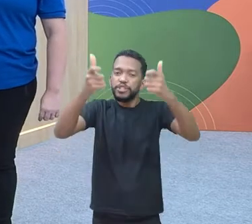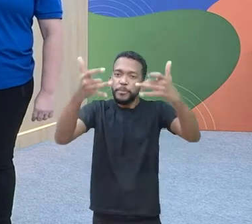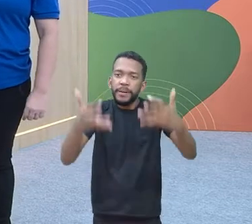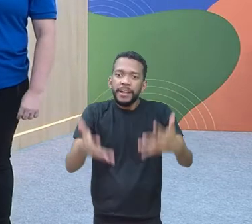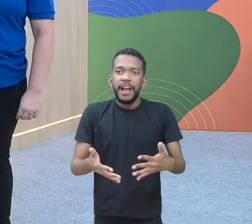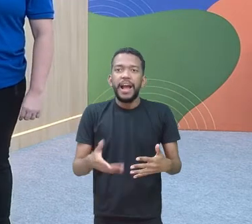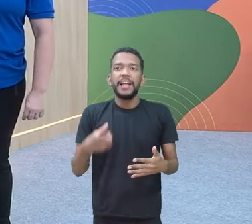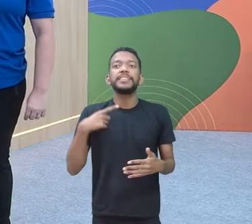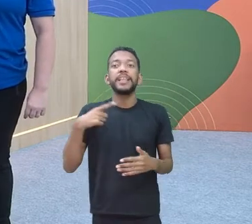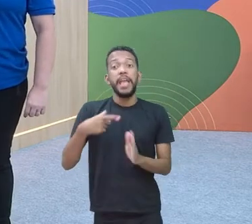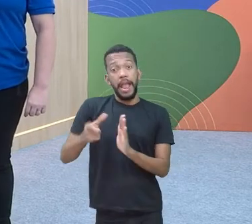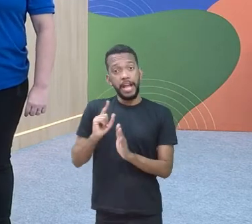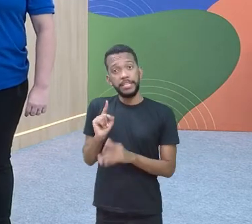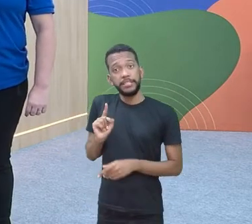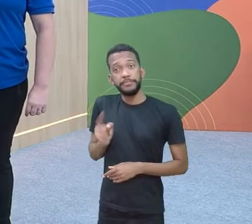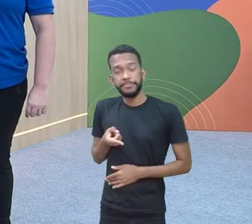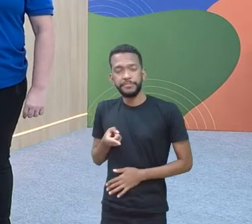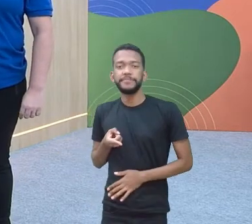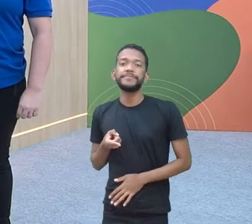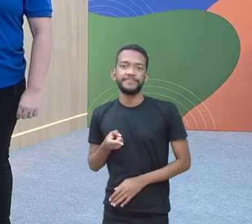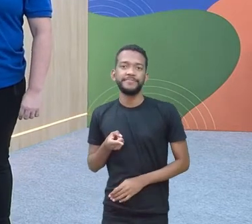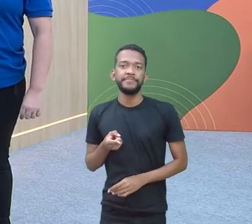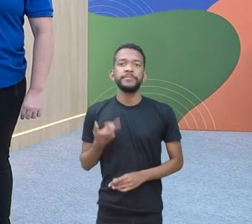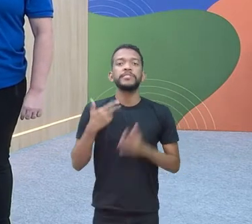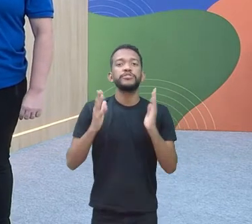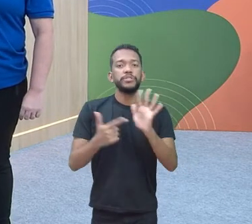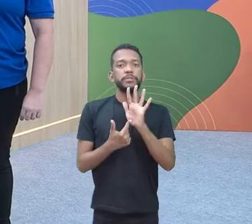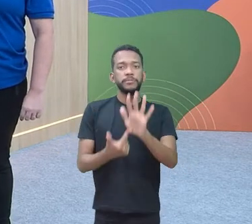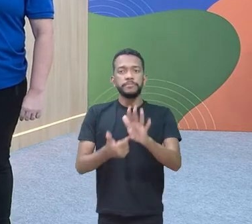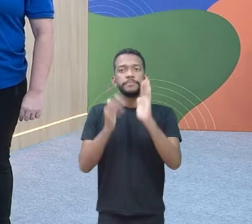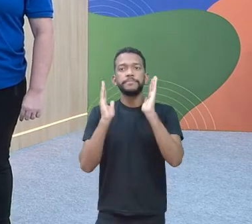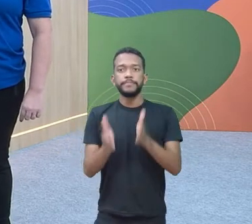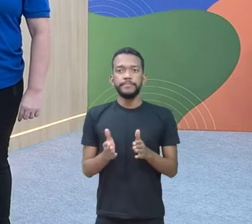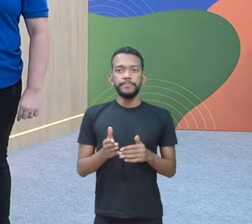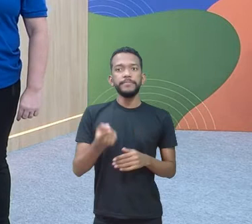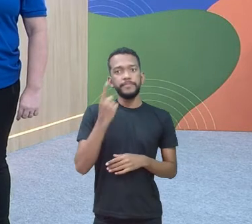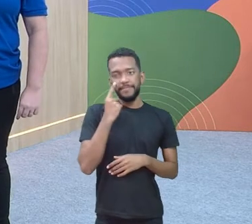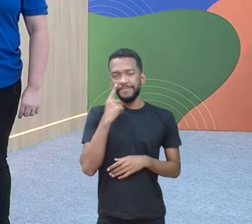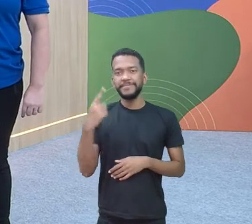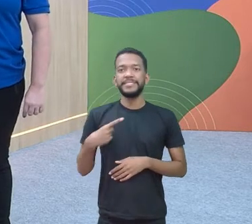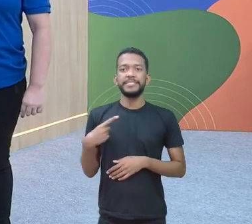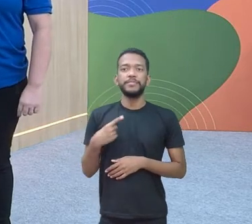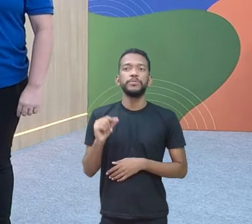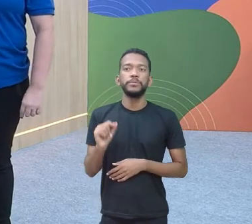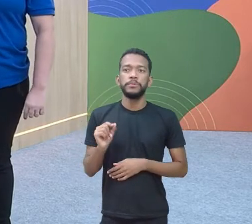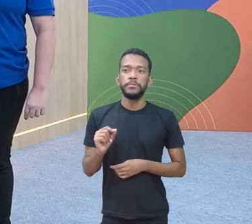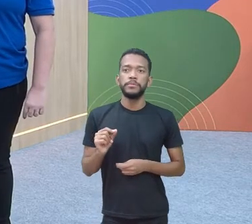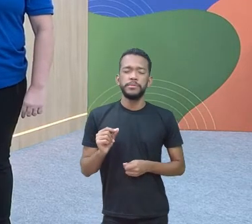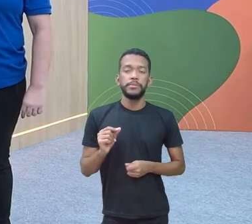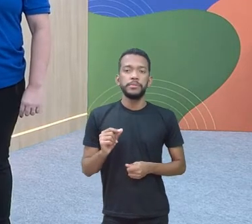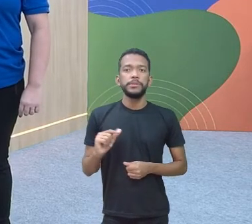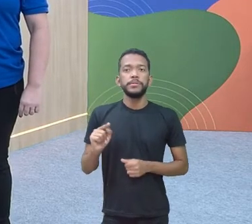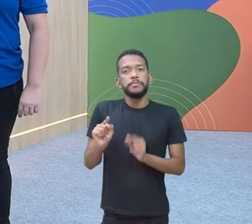vírgula antes da conjunção. Eu destaquei para vocês que a conjunção é essa palavrinha aí que